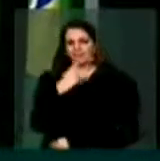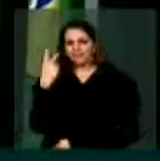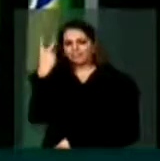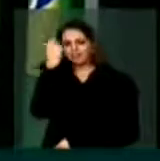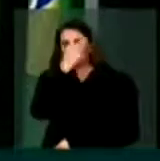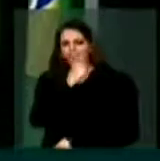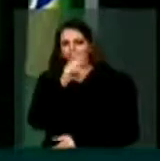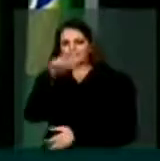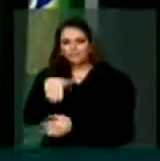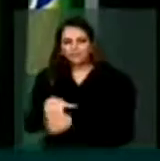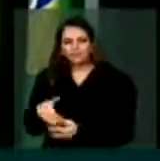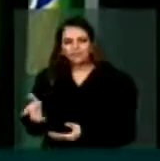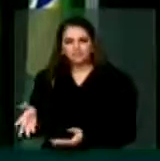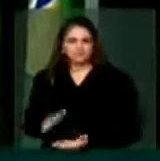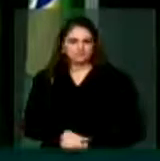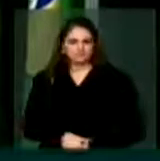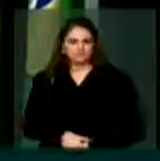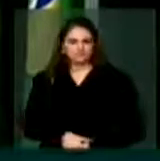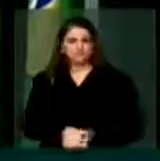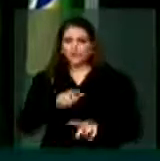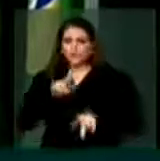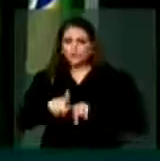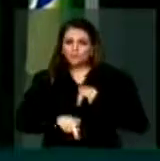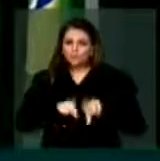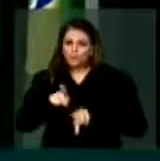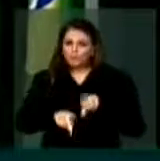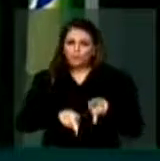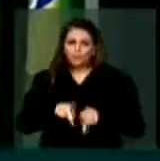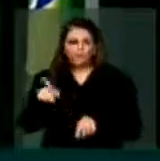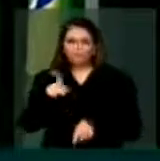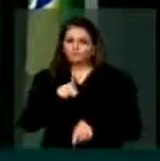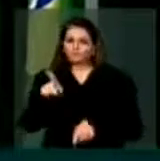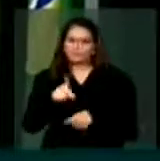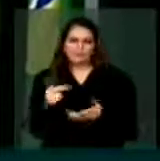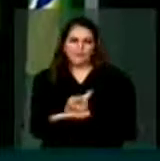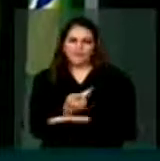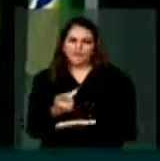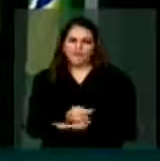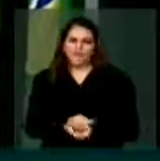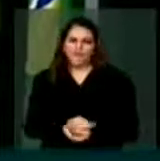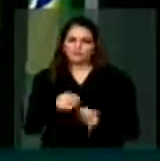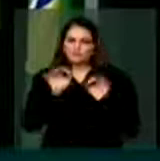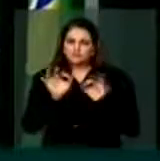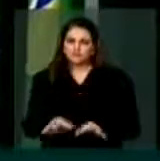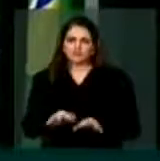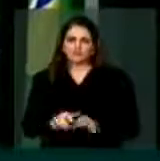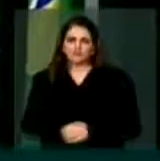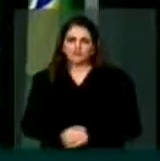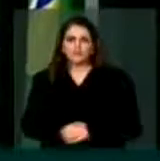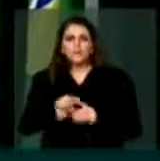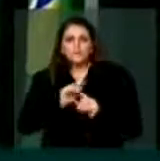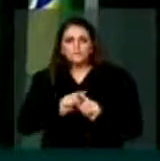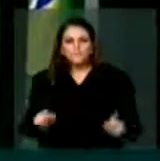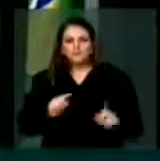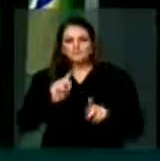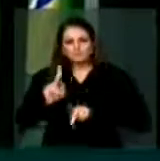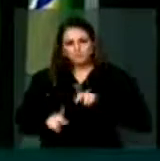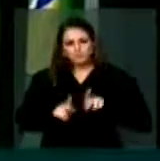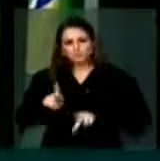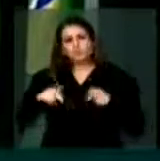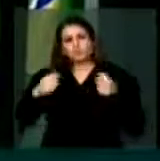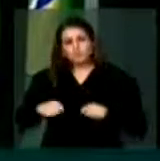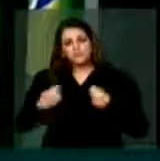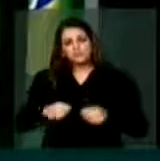custo. O povo nunca erra, o povo sempre acerta, desde que ele tenha todas as